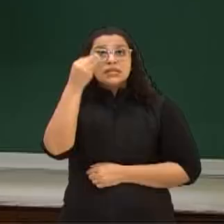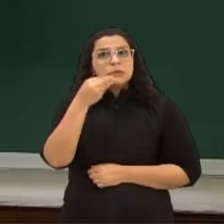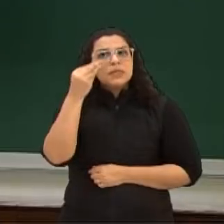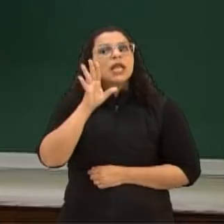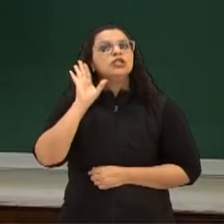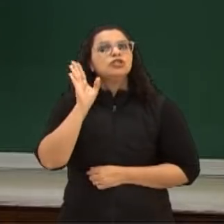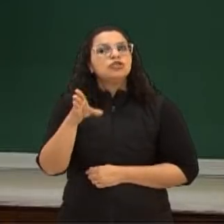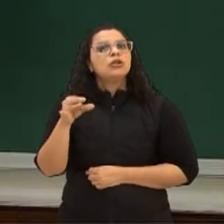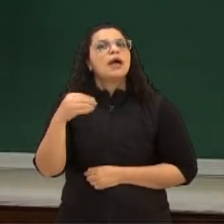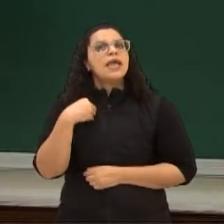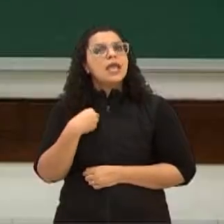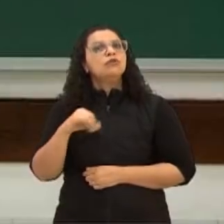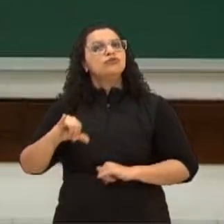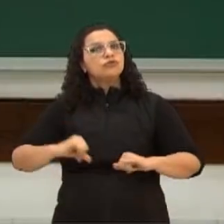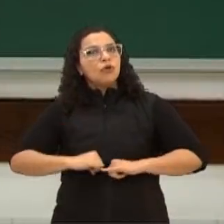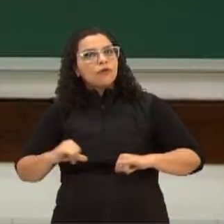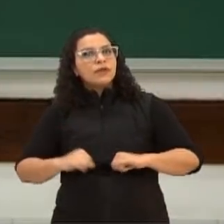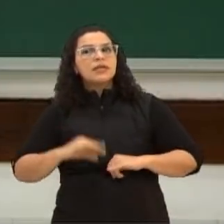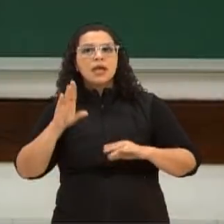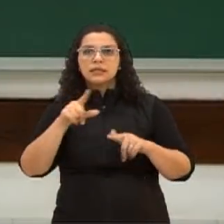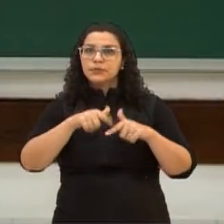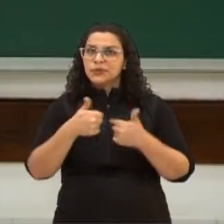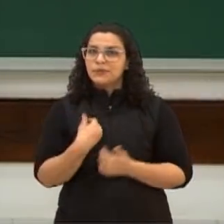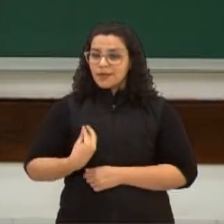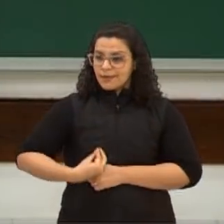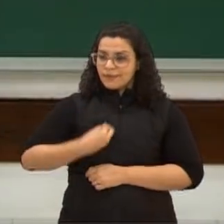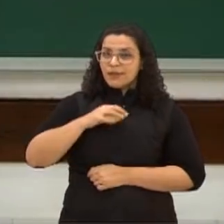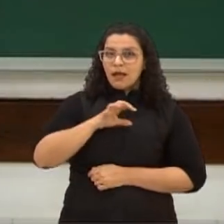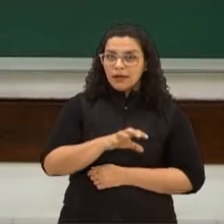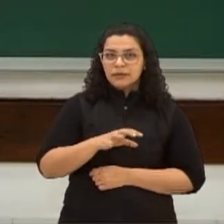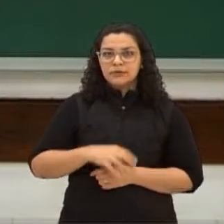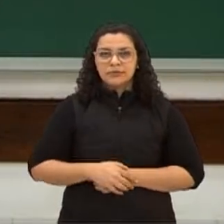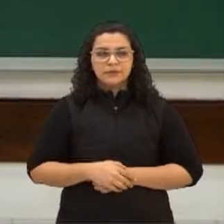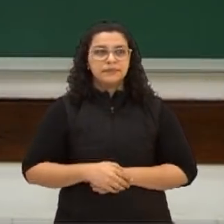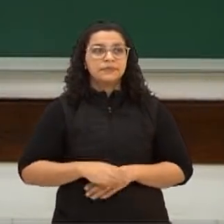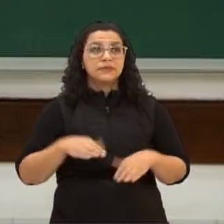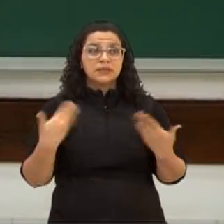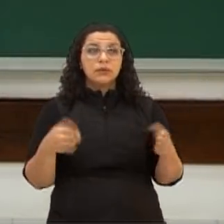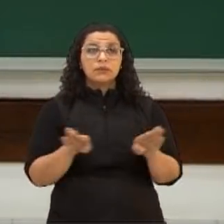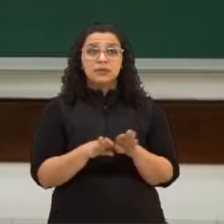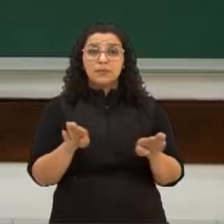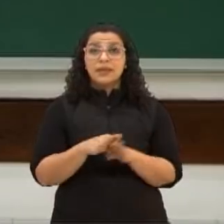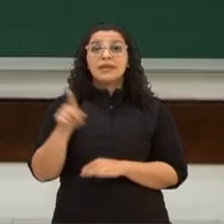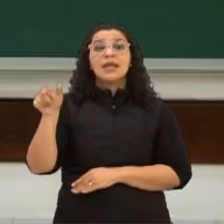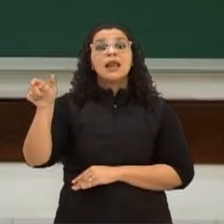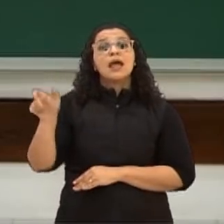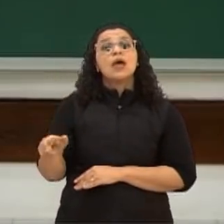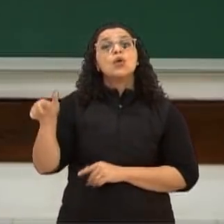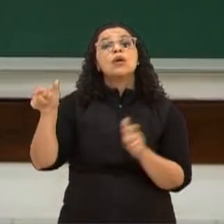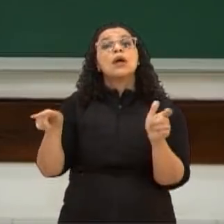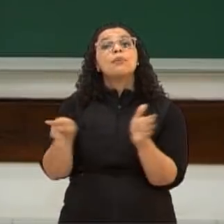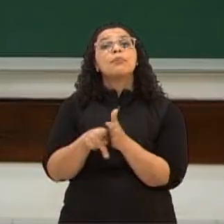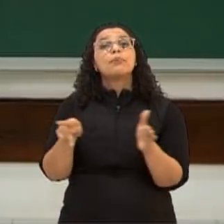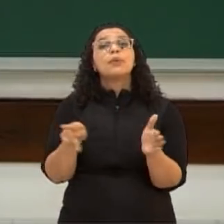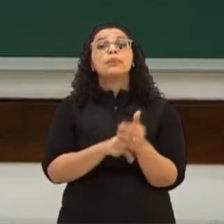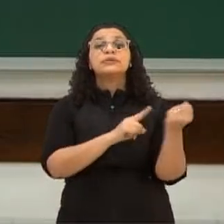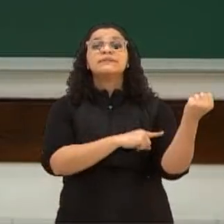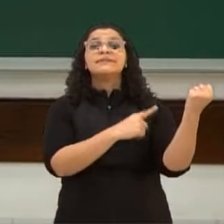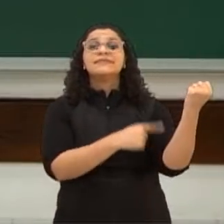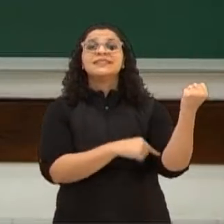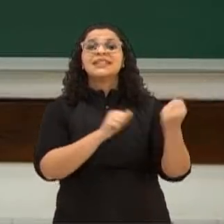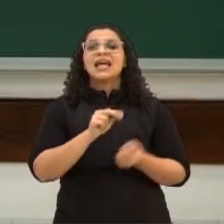vivi com isso, eu passei por isso, certo? Ou seja, nós temos então argumentos